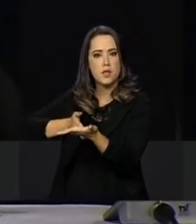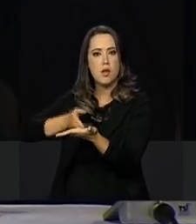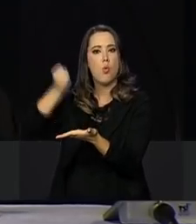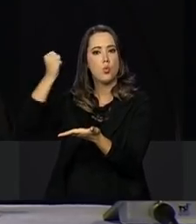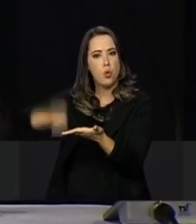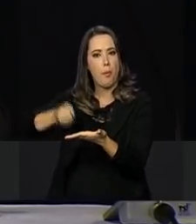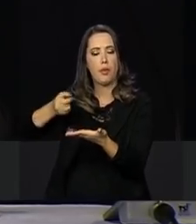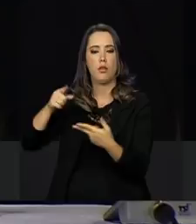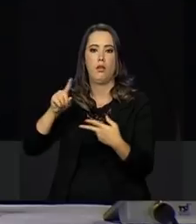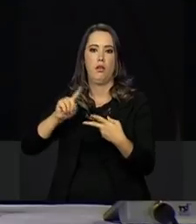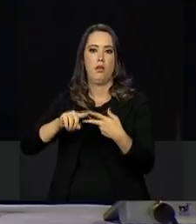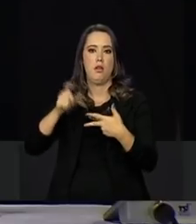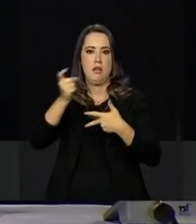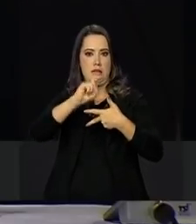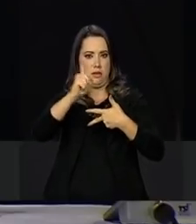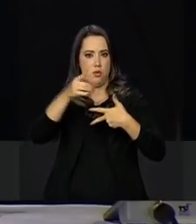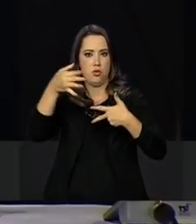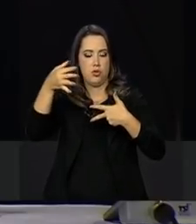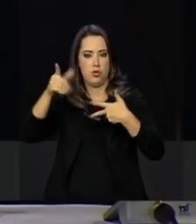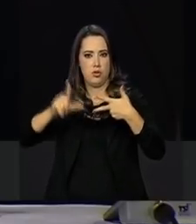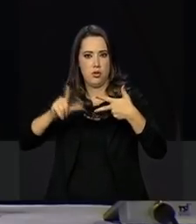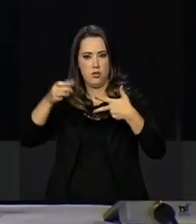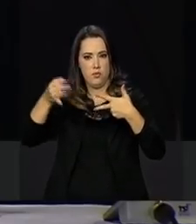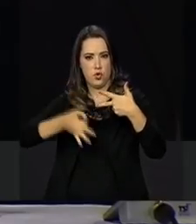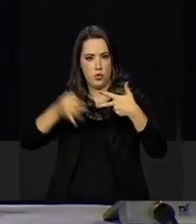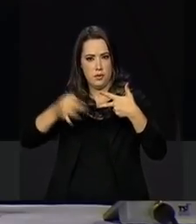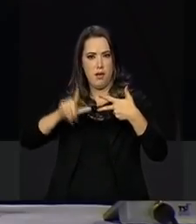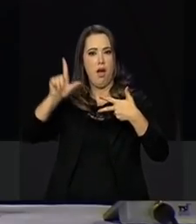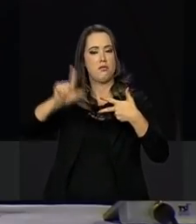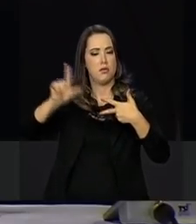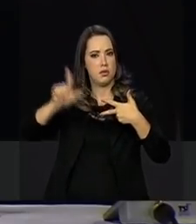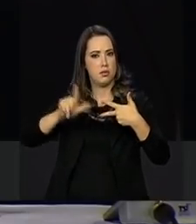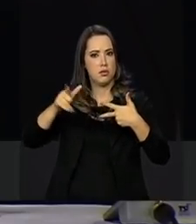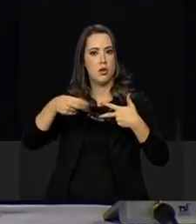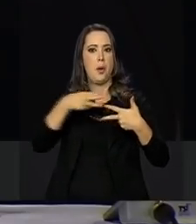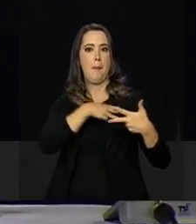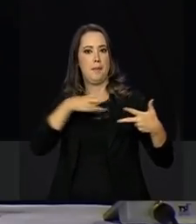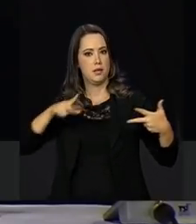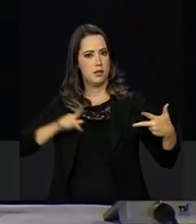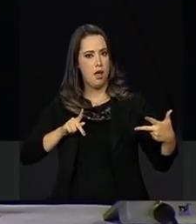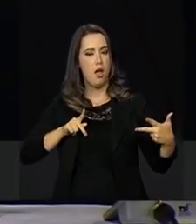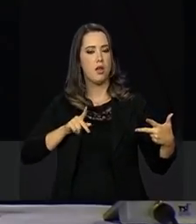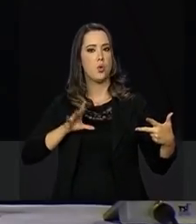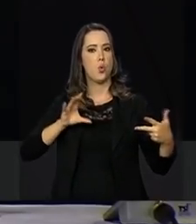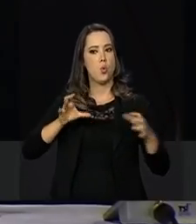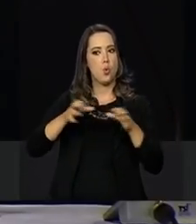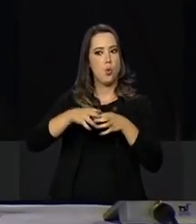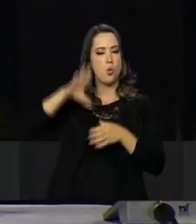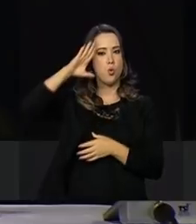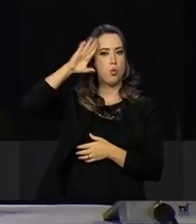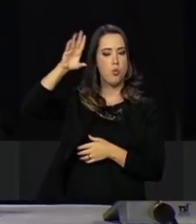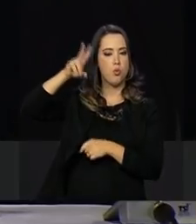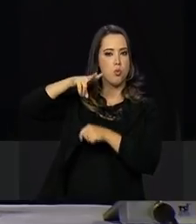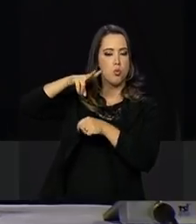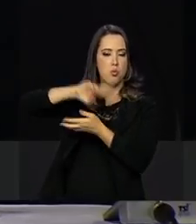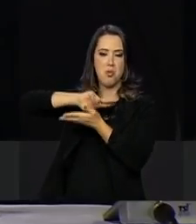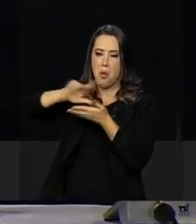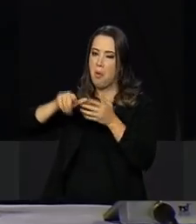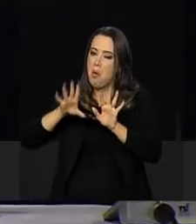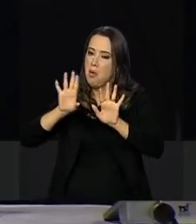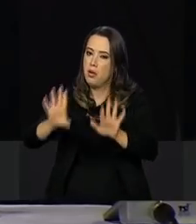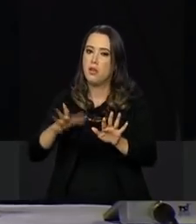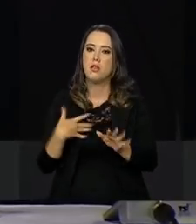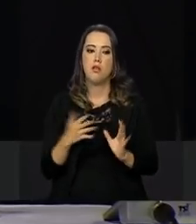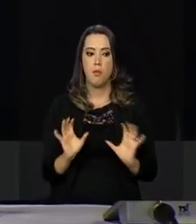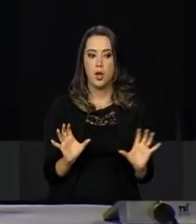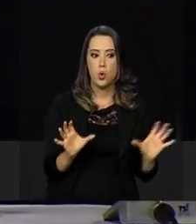ou seja, executivo, judiciário, legislativo, Ministério Público, Forças Armadas, e de outro lado, aquilo que eu